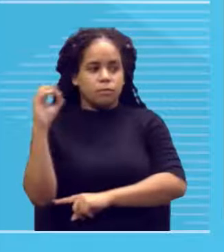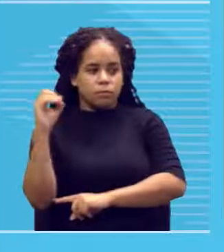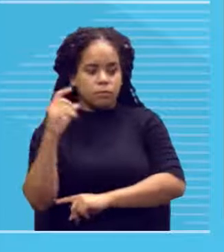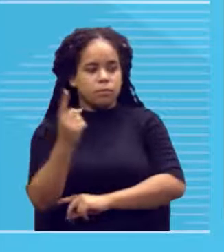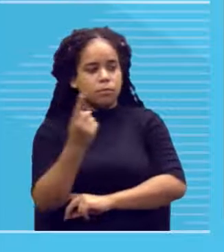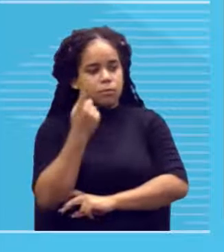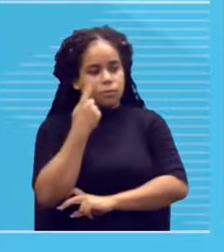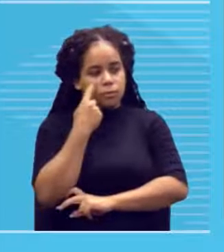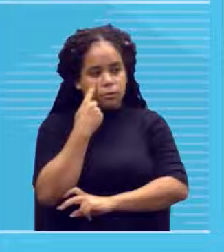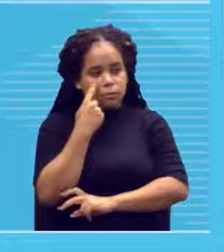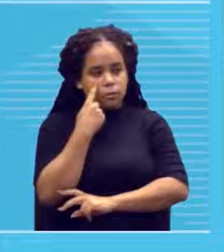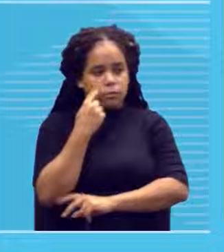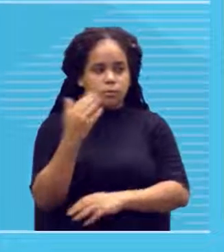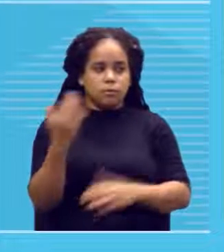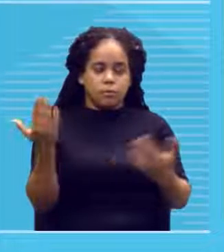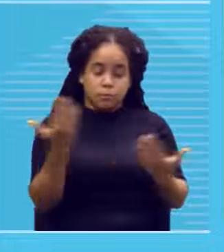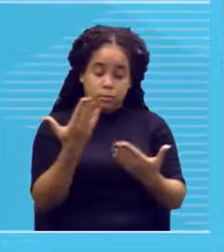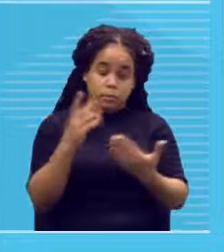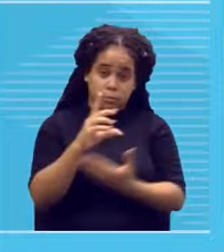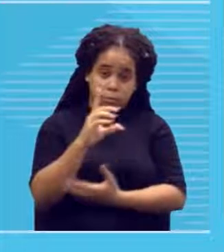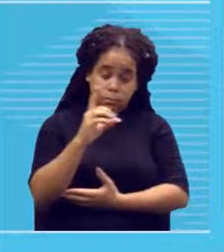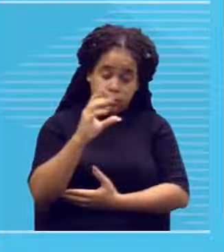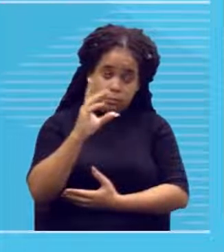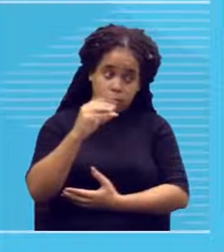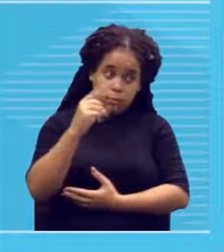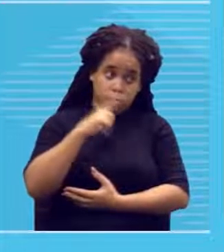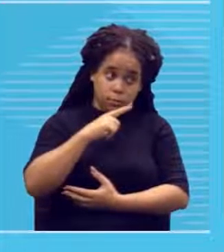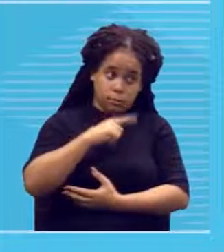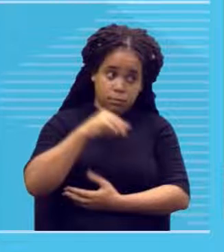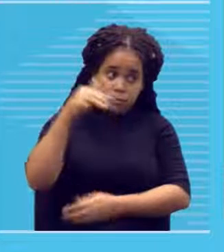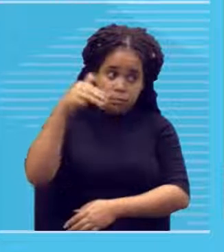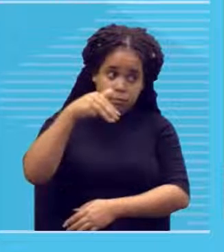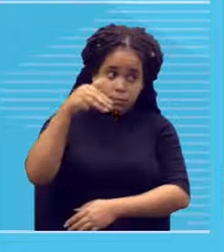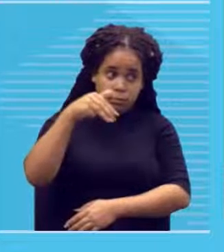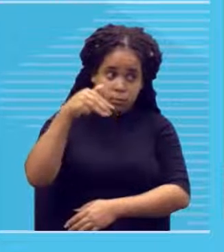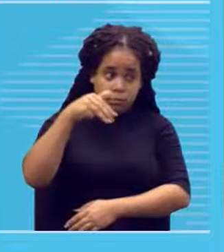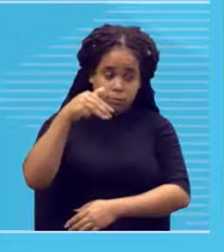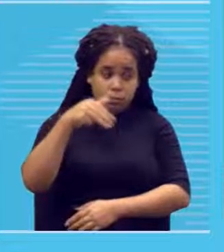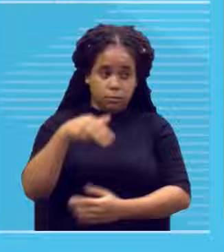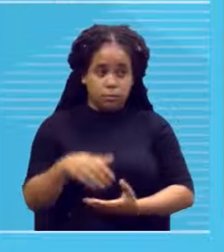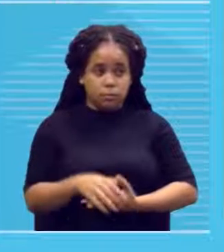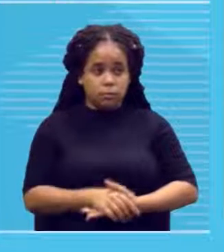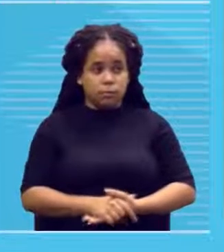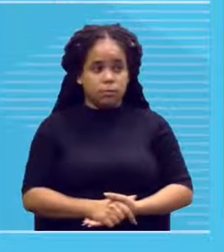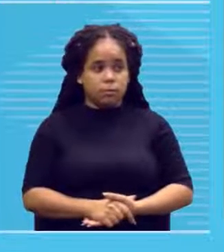olha aí ó tô aqui em metro quadrado tá